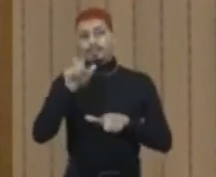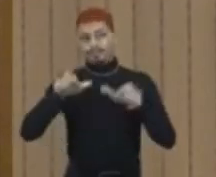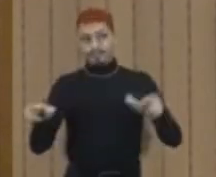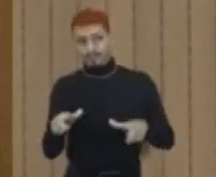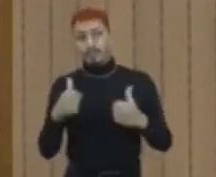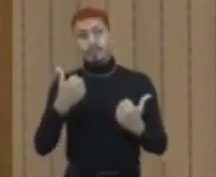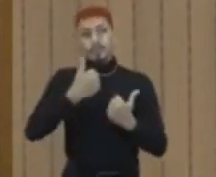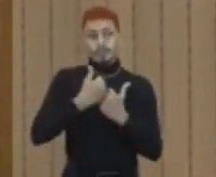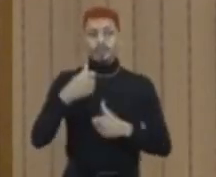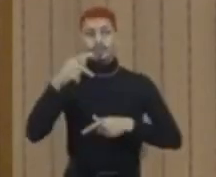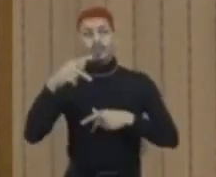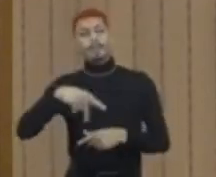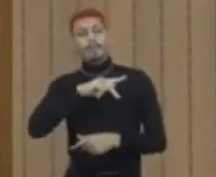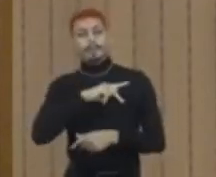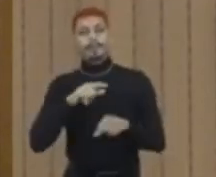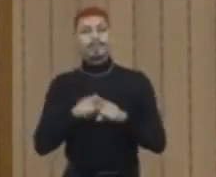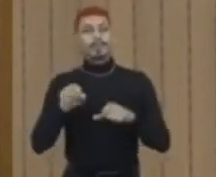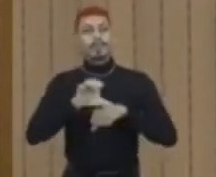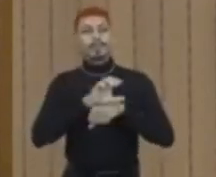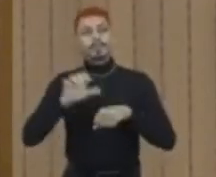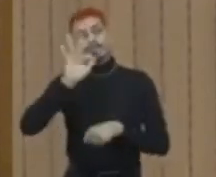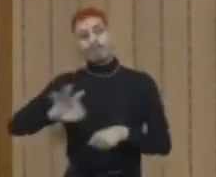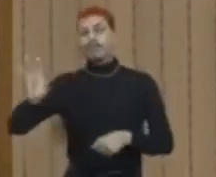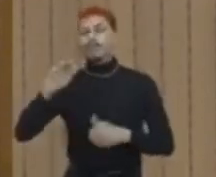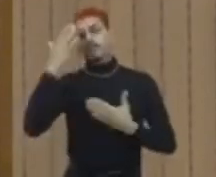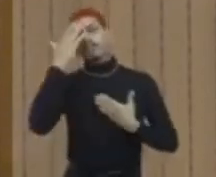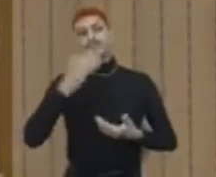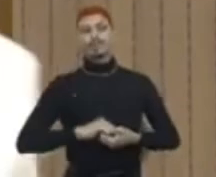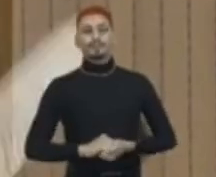com a democracia e com a Constituição Federal. Muito obrigado.